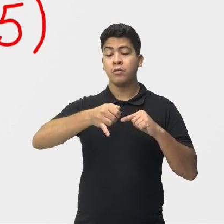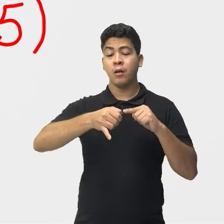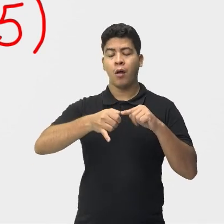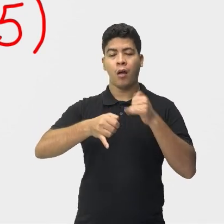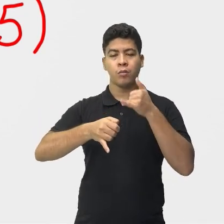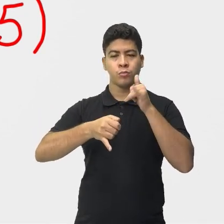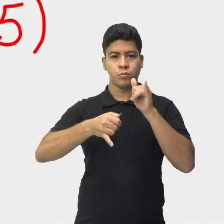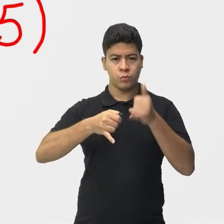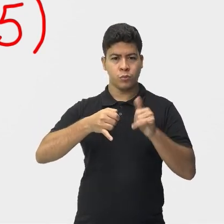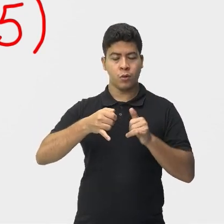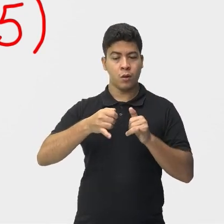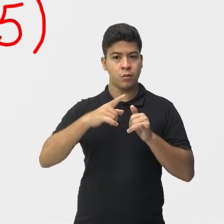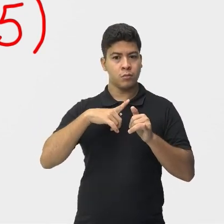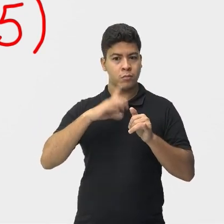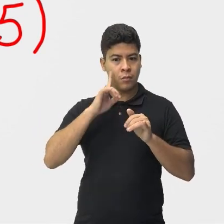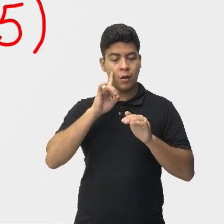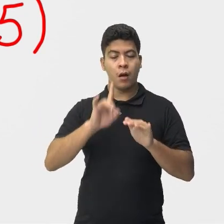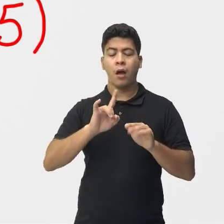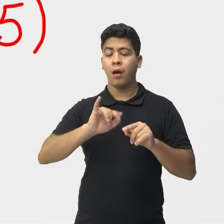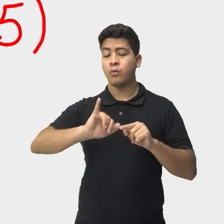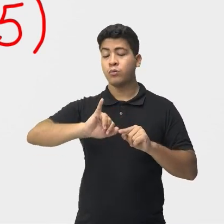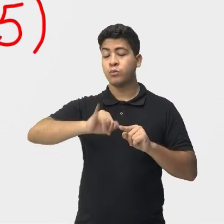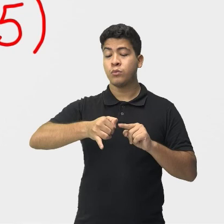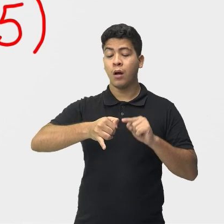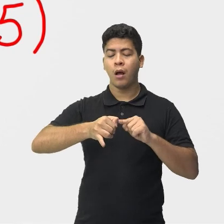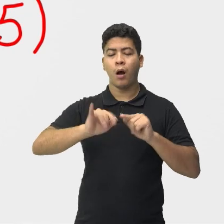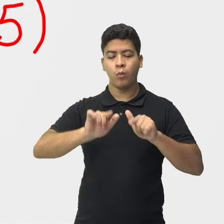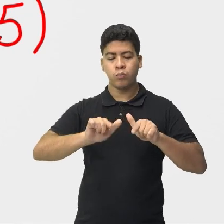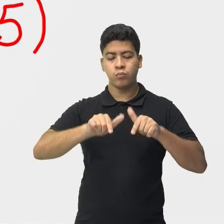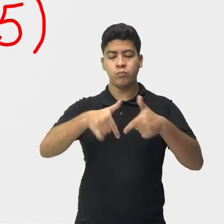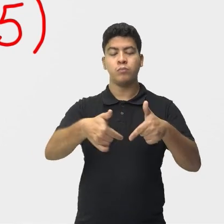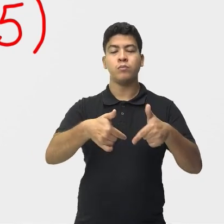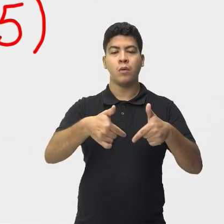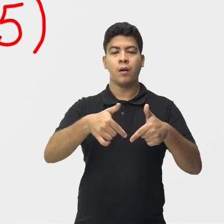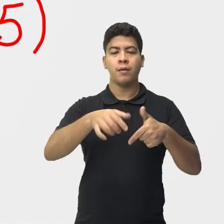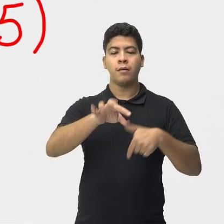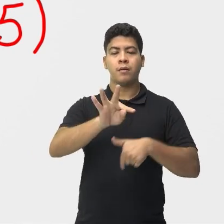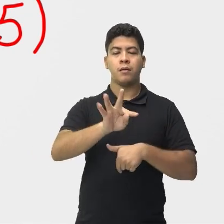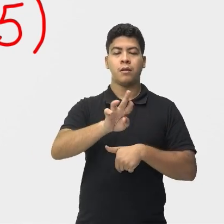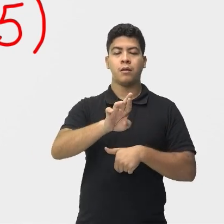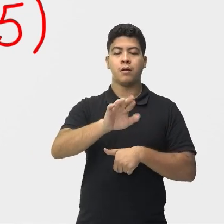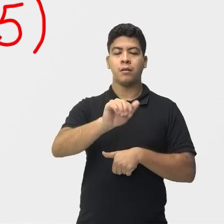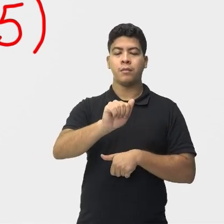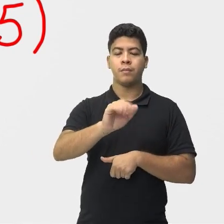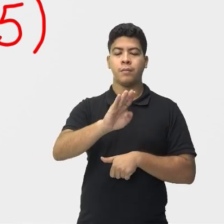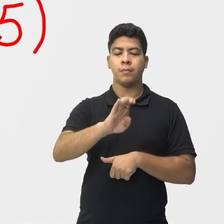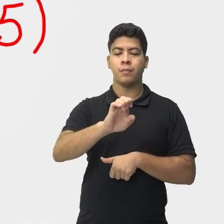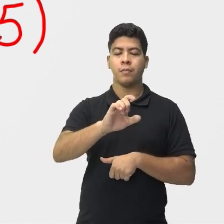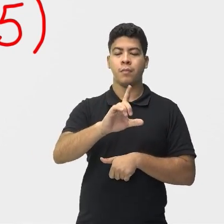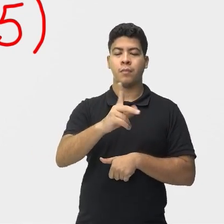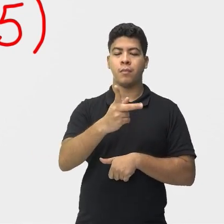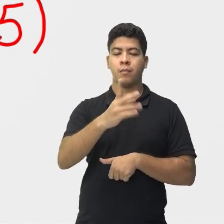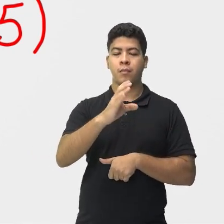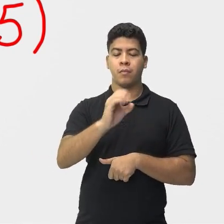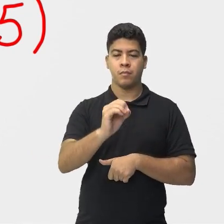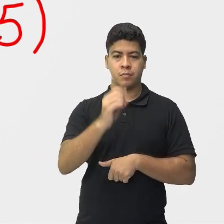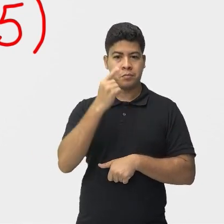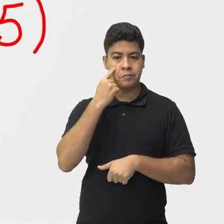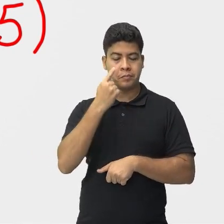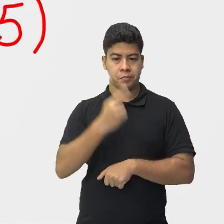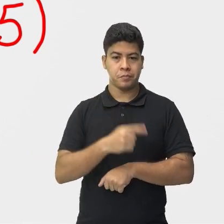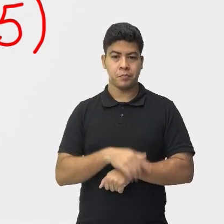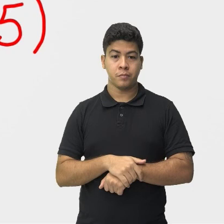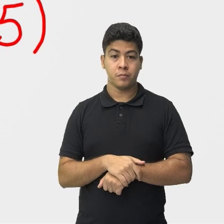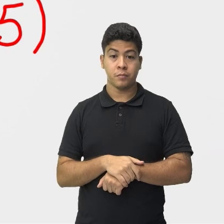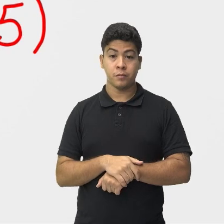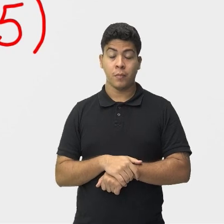é um trabalho positivo. Por que é um trabalho positivo, gente? Porque o volume está aumentando de 5